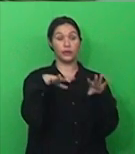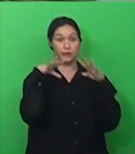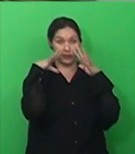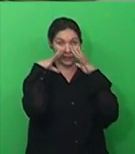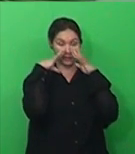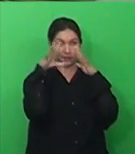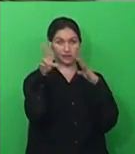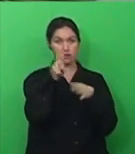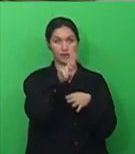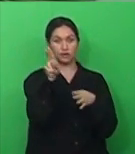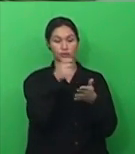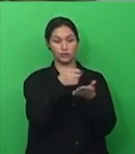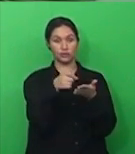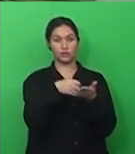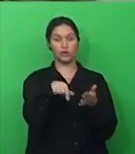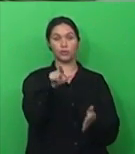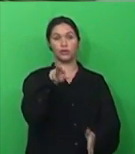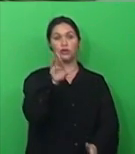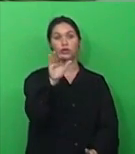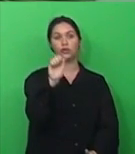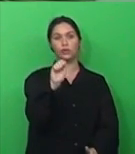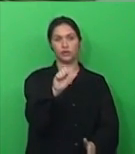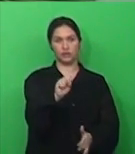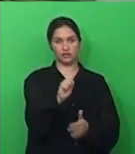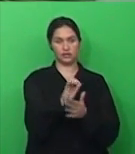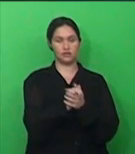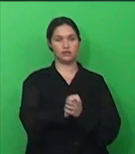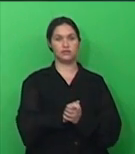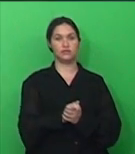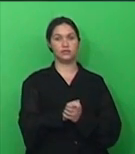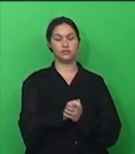Atenciosamente, assessor parlamentar Lucas Camilo Barros.